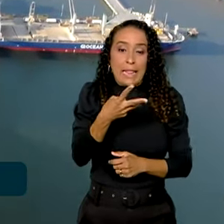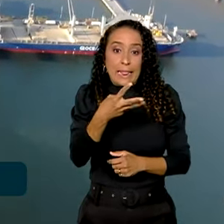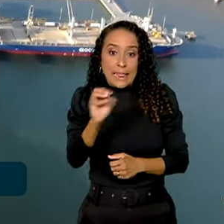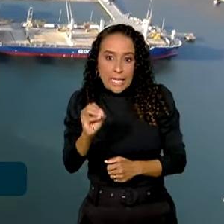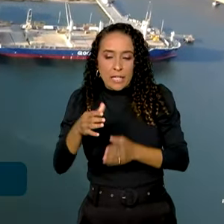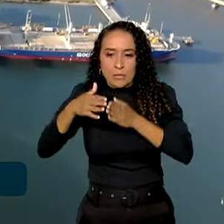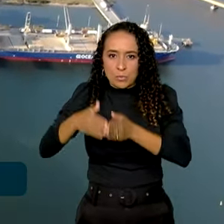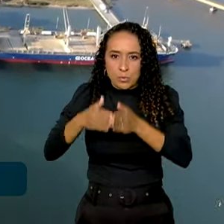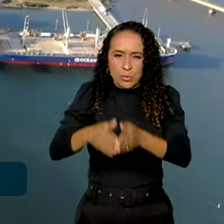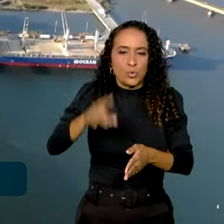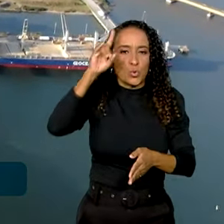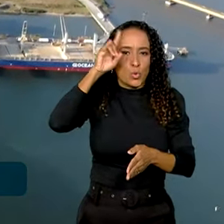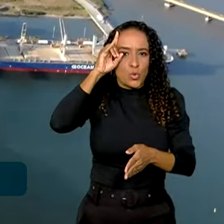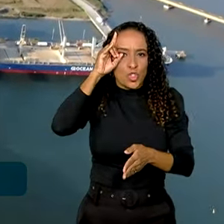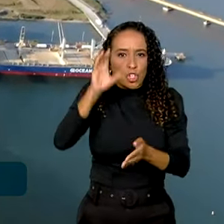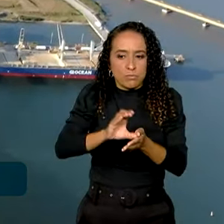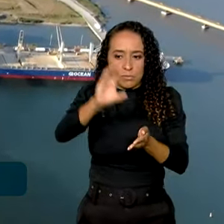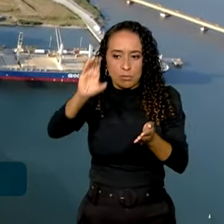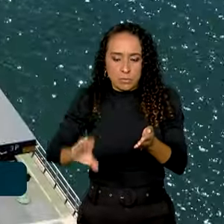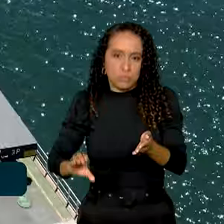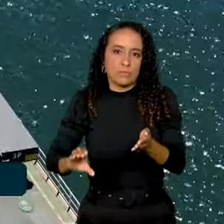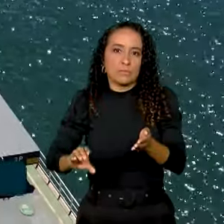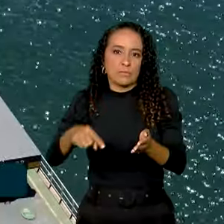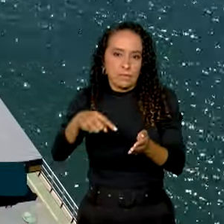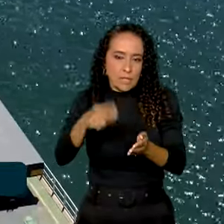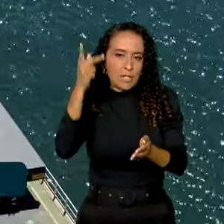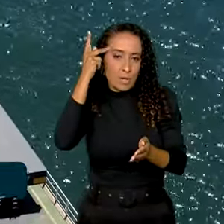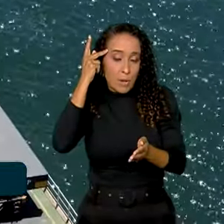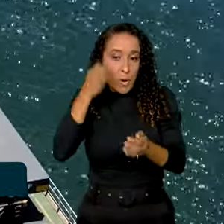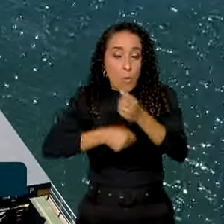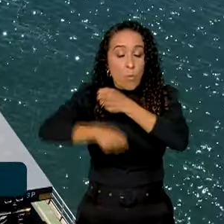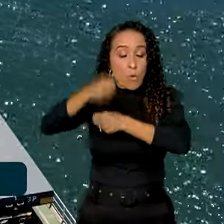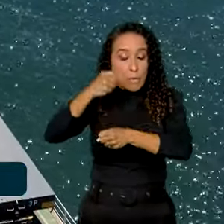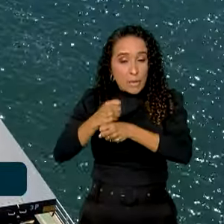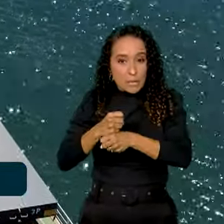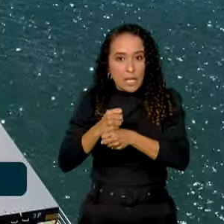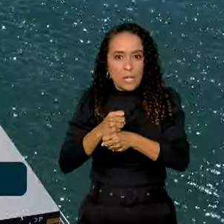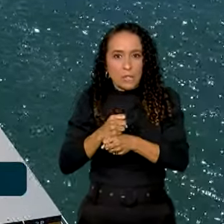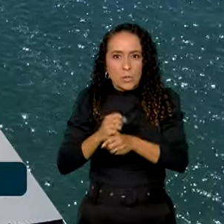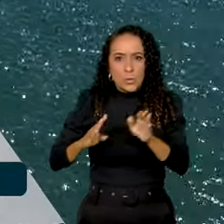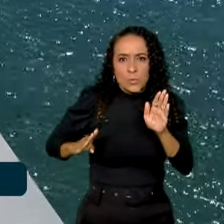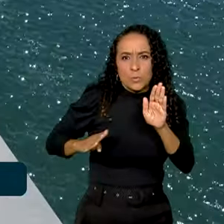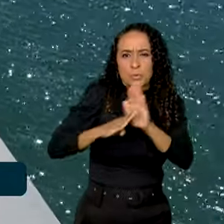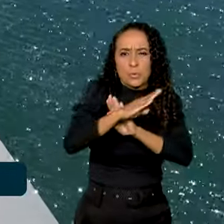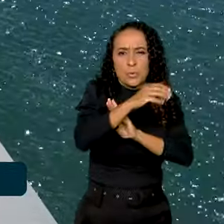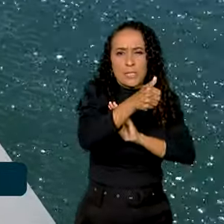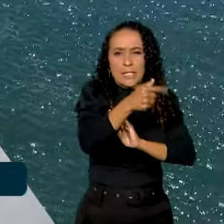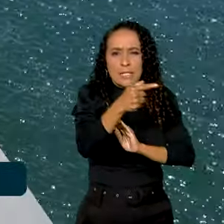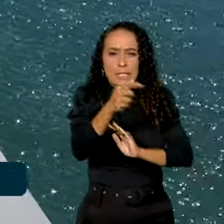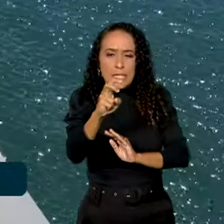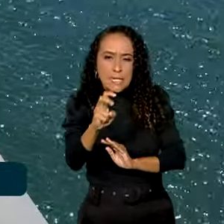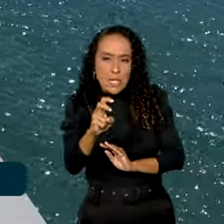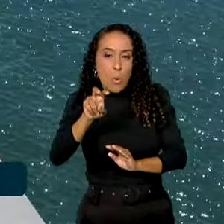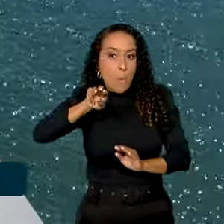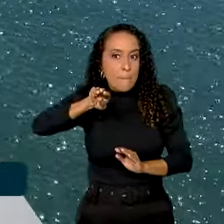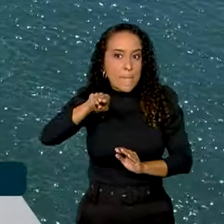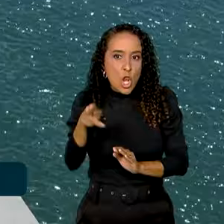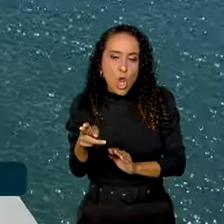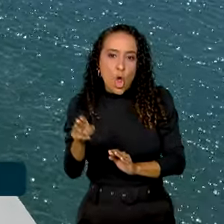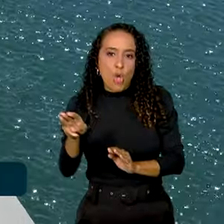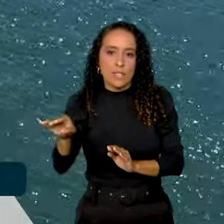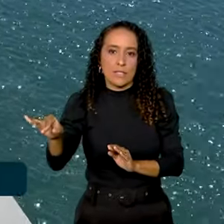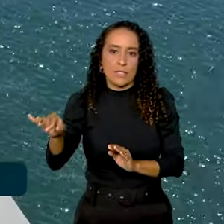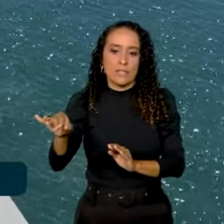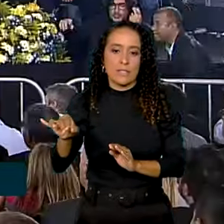todos os dias no Porto de Santos, no litoral paulista. No ano passado, um recorde de 175 milhões de toneladas